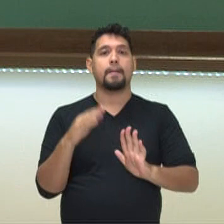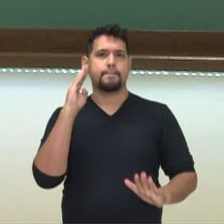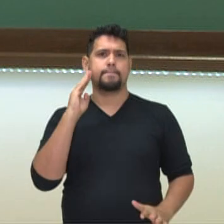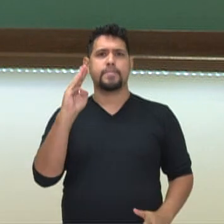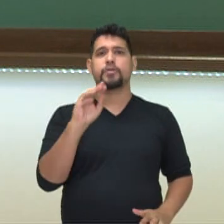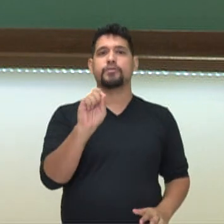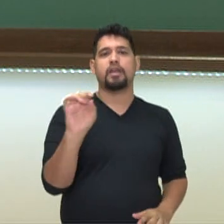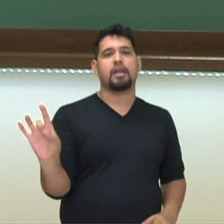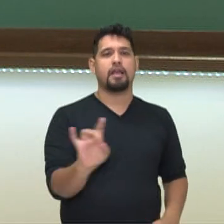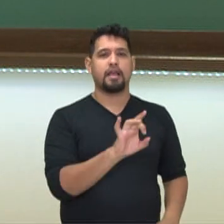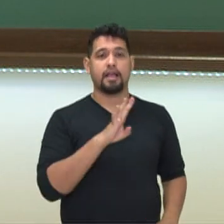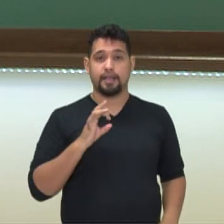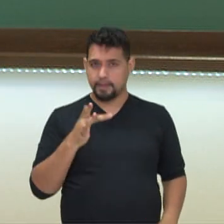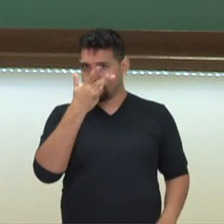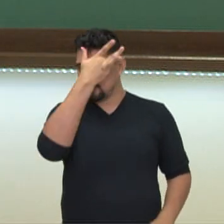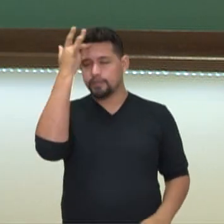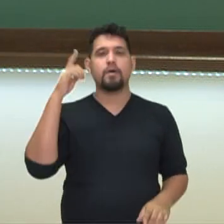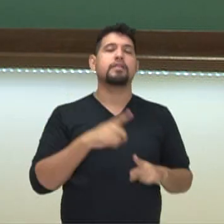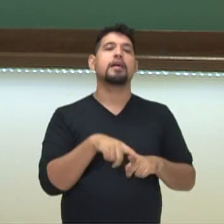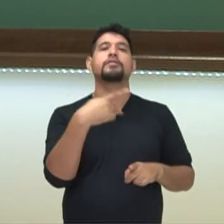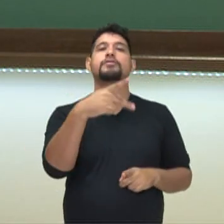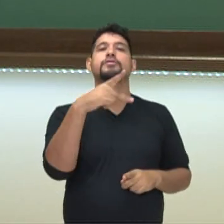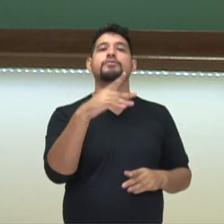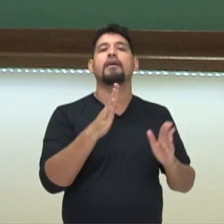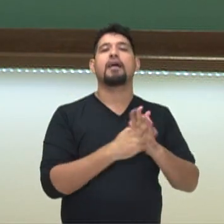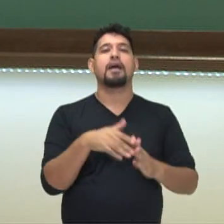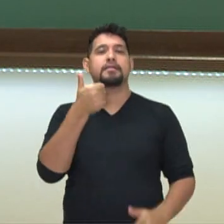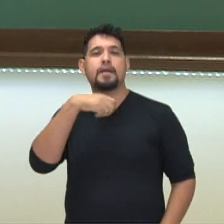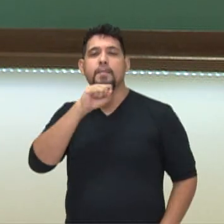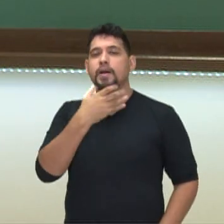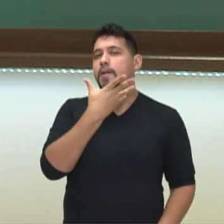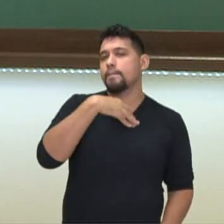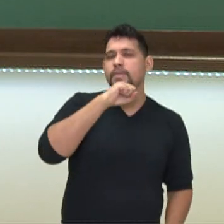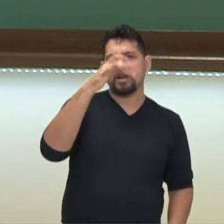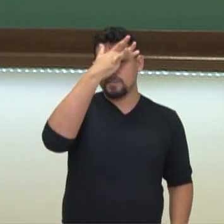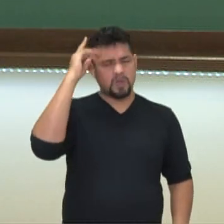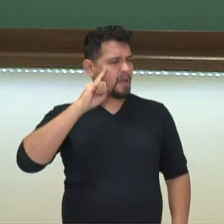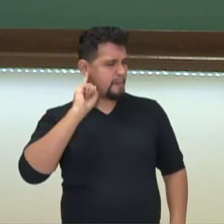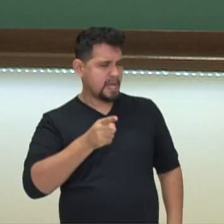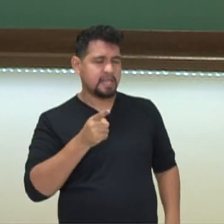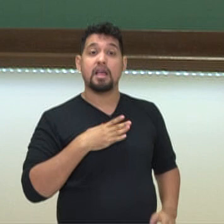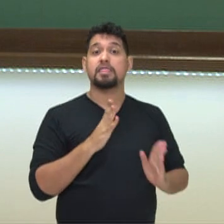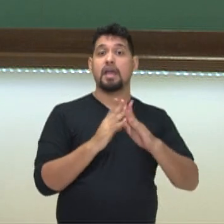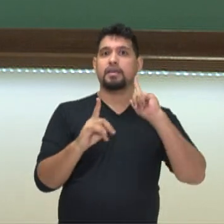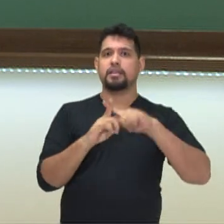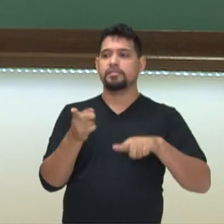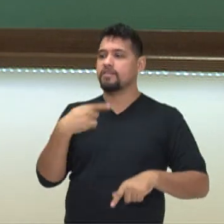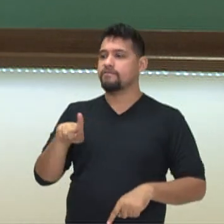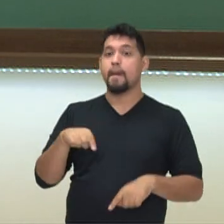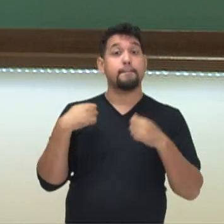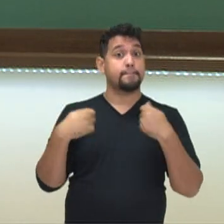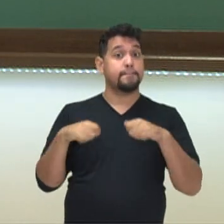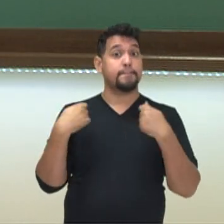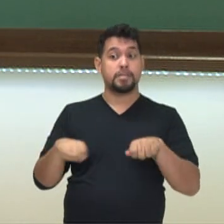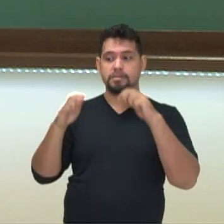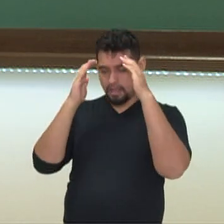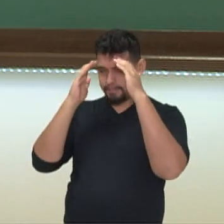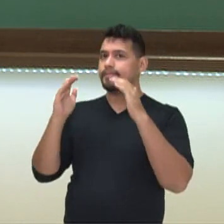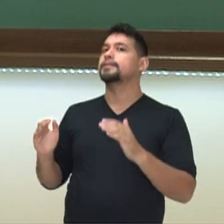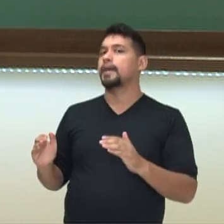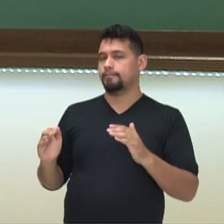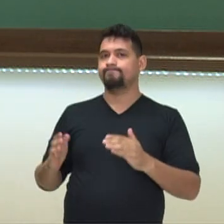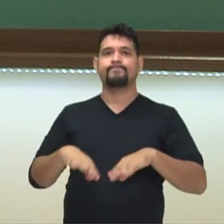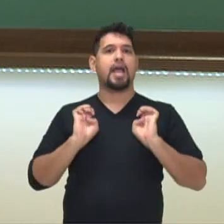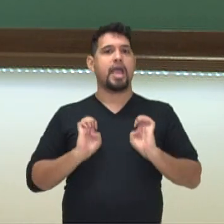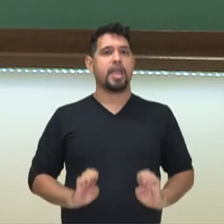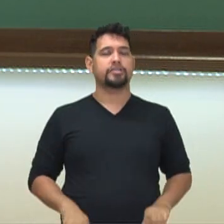princípios de cada um. Então, quer dizer, na tua casa, o pai, a mãe é a pessoa que manda. Na igreja que você vai, você tem que respeitar a